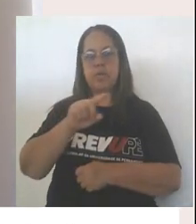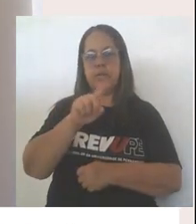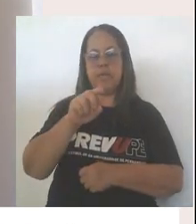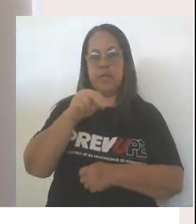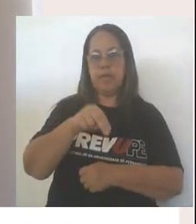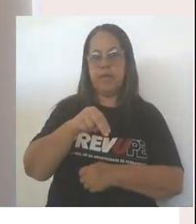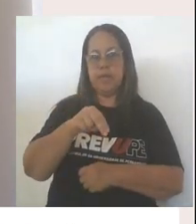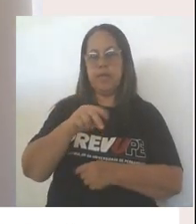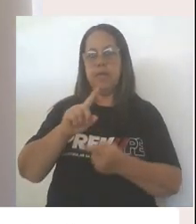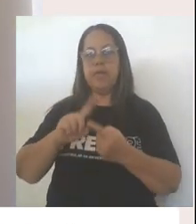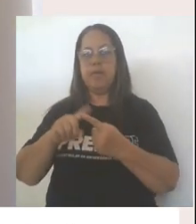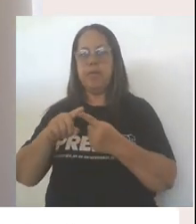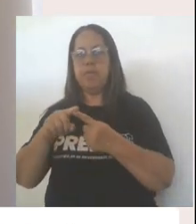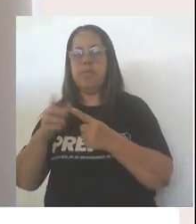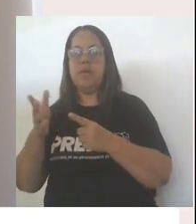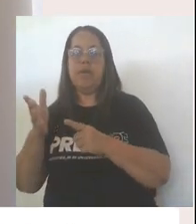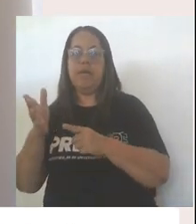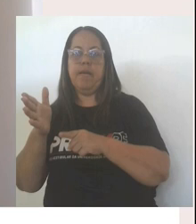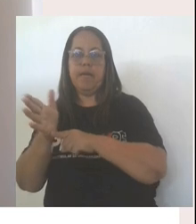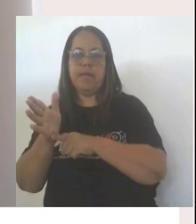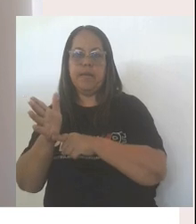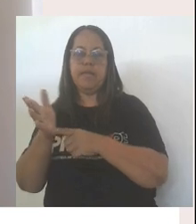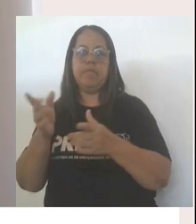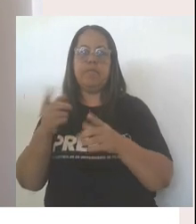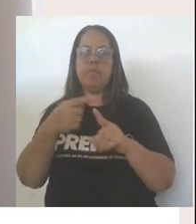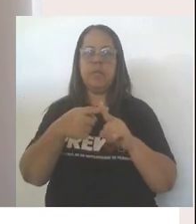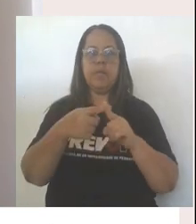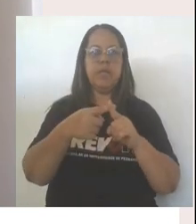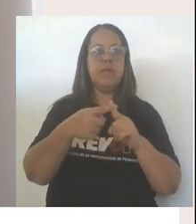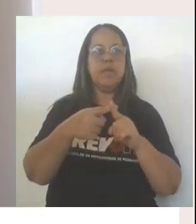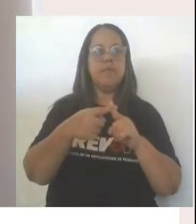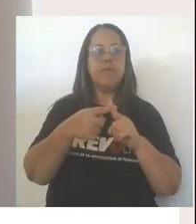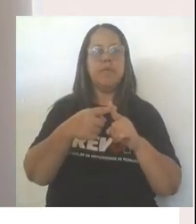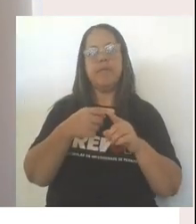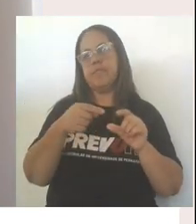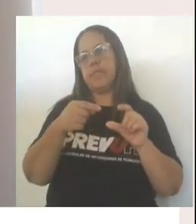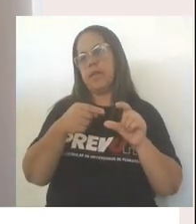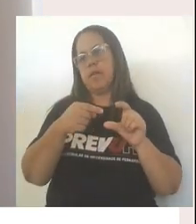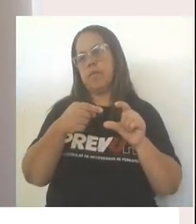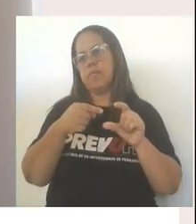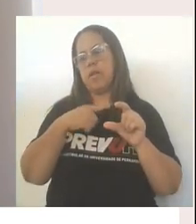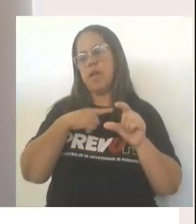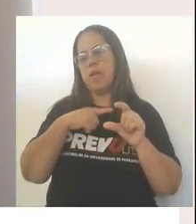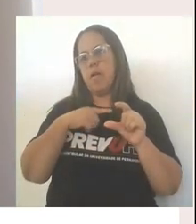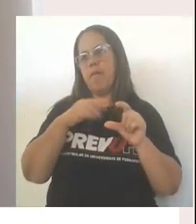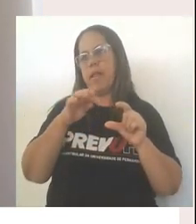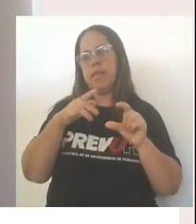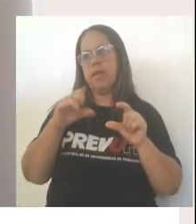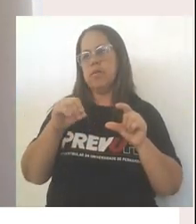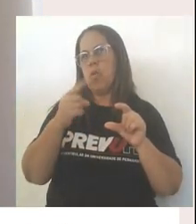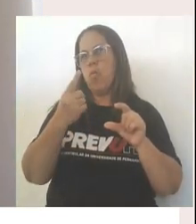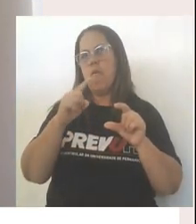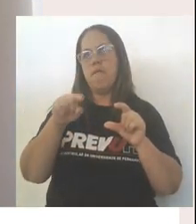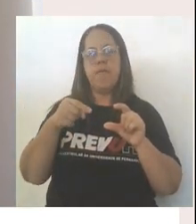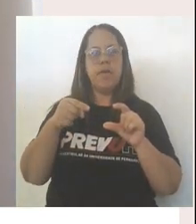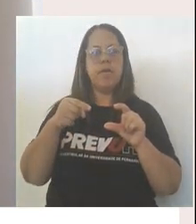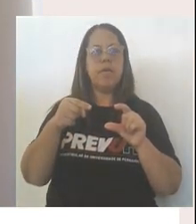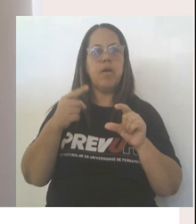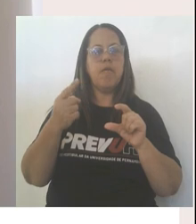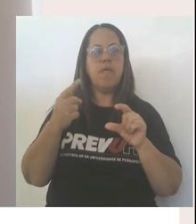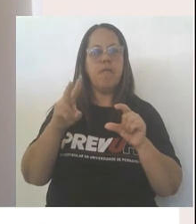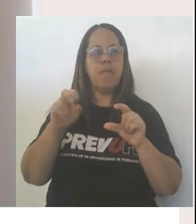como cátodo, chamada de pilha de Daniell, produzirá uma tensão de cerca de 1,1